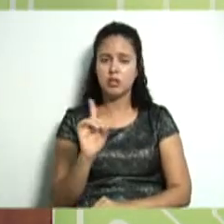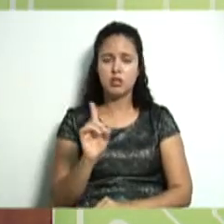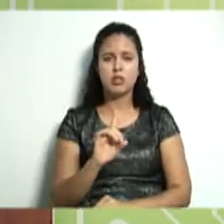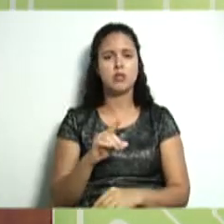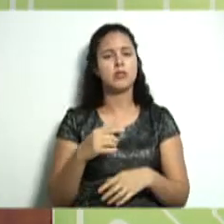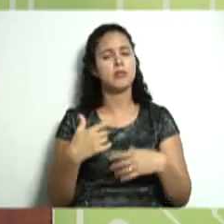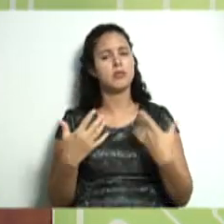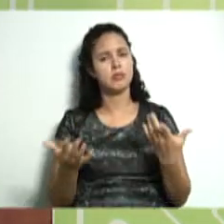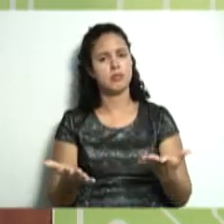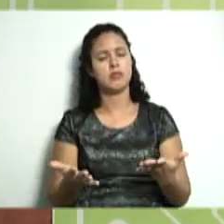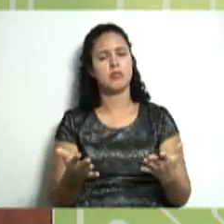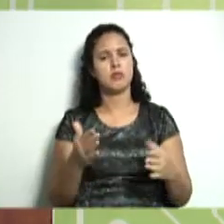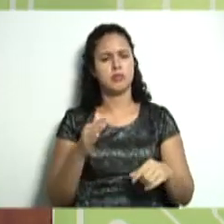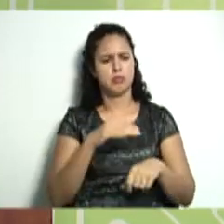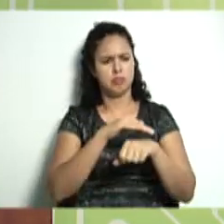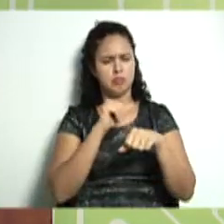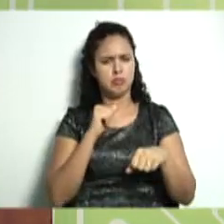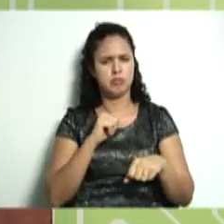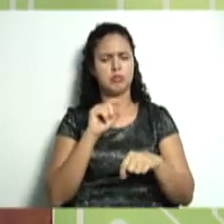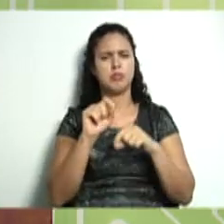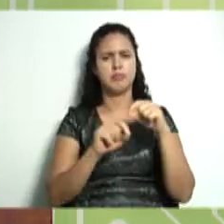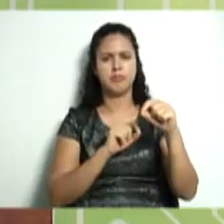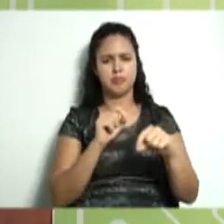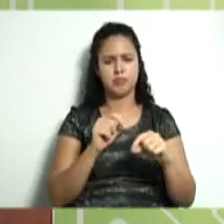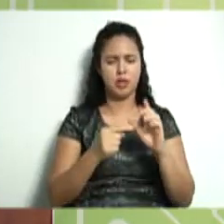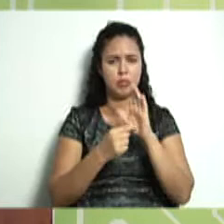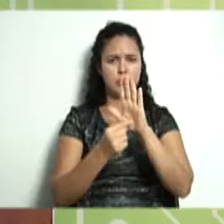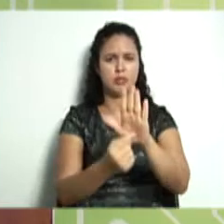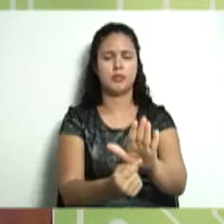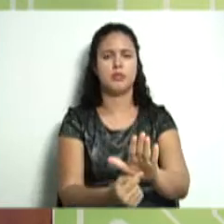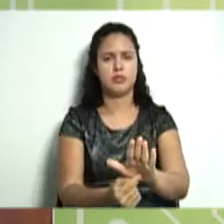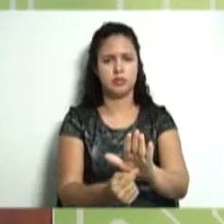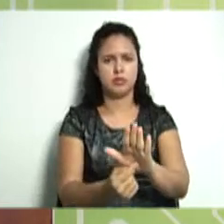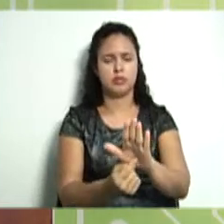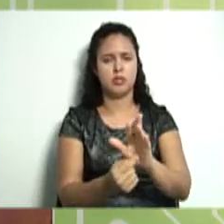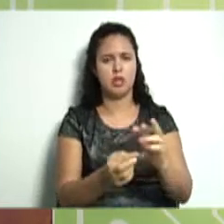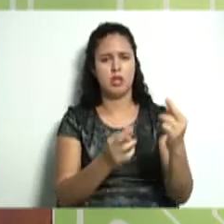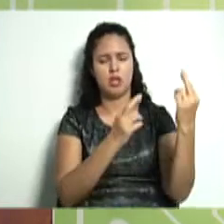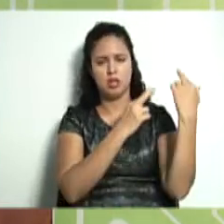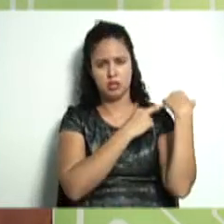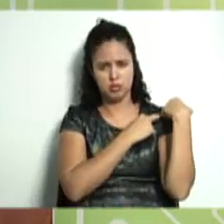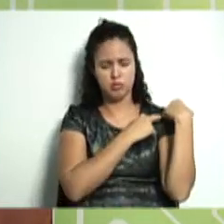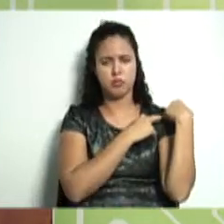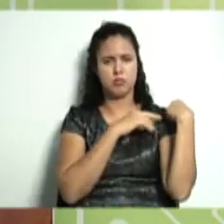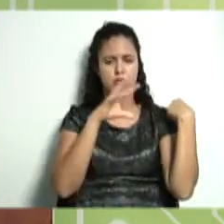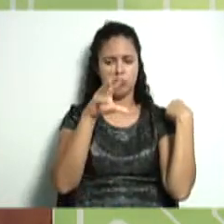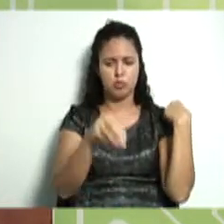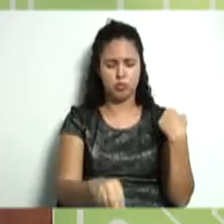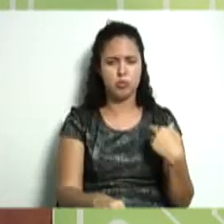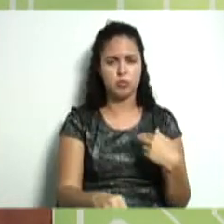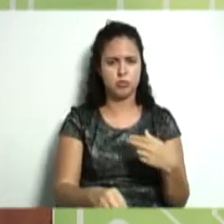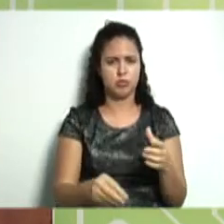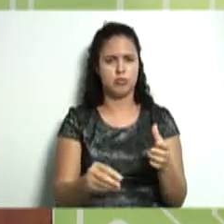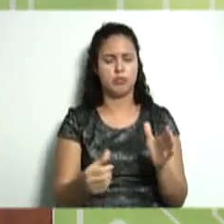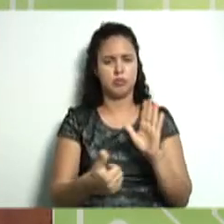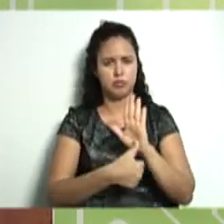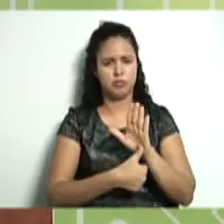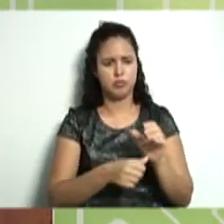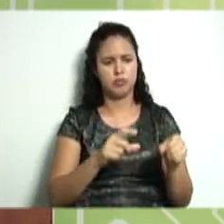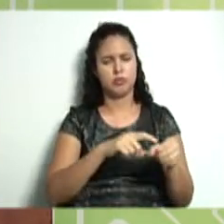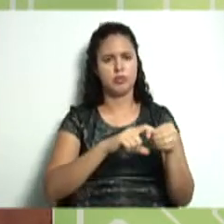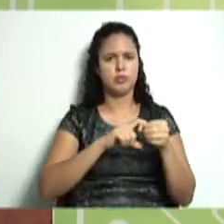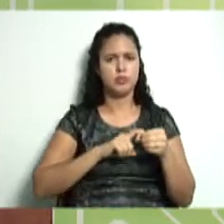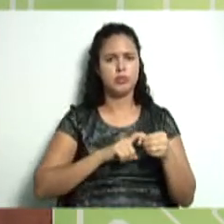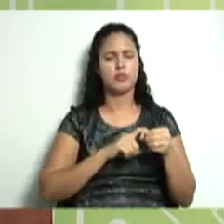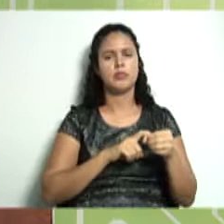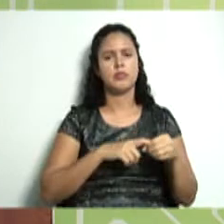gente? Então, a gente está chamando aí, ou está apontando para uma responsabilidade do cooperado sobre a cooperativa.